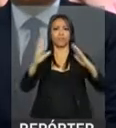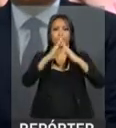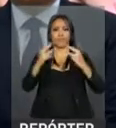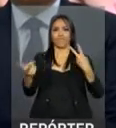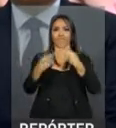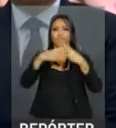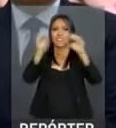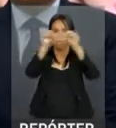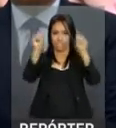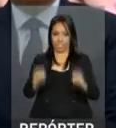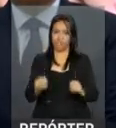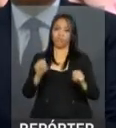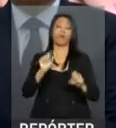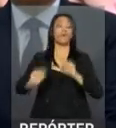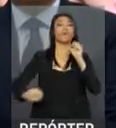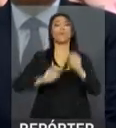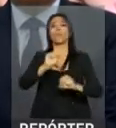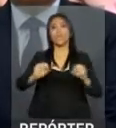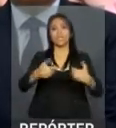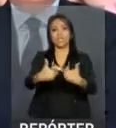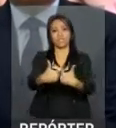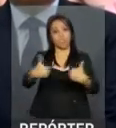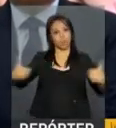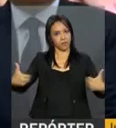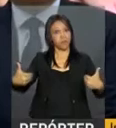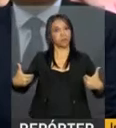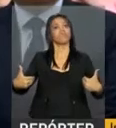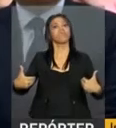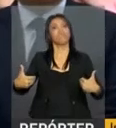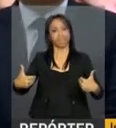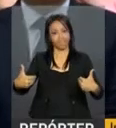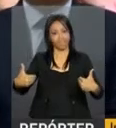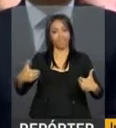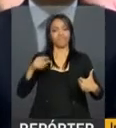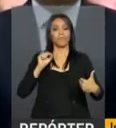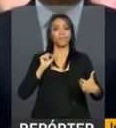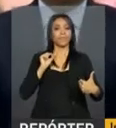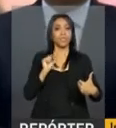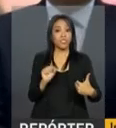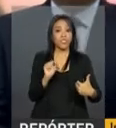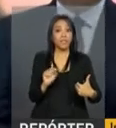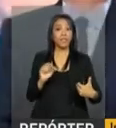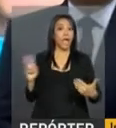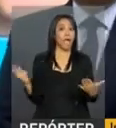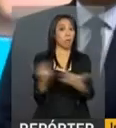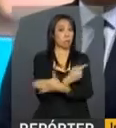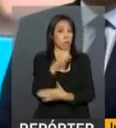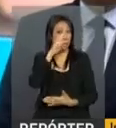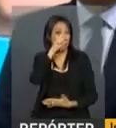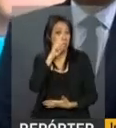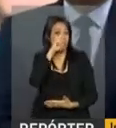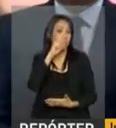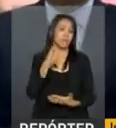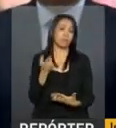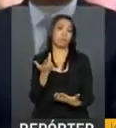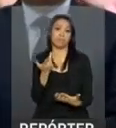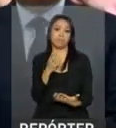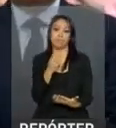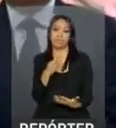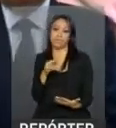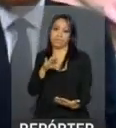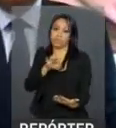a separação em presídios em virtude do crime, da gravidade do crime,